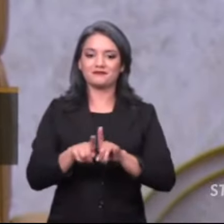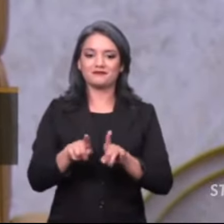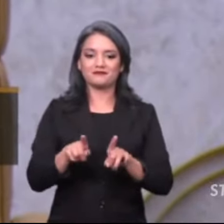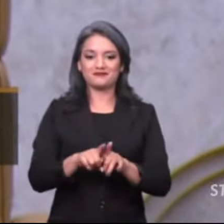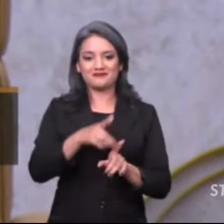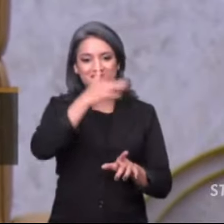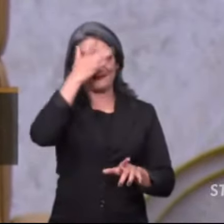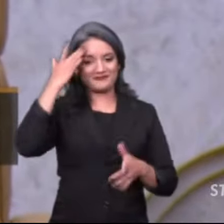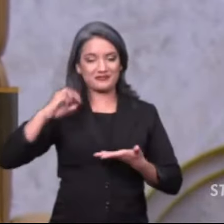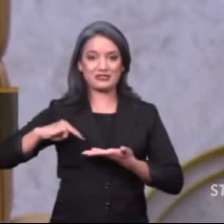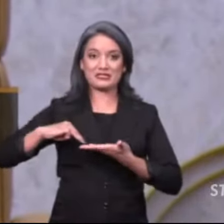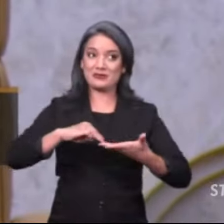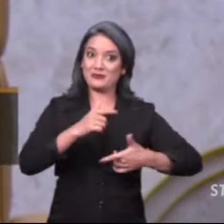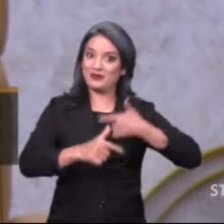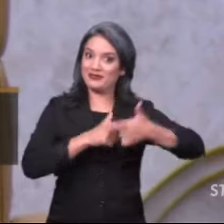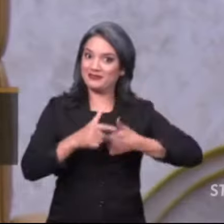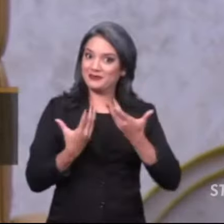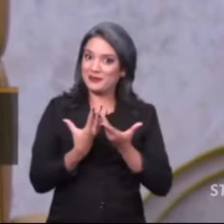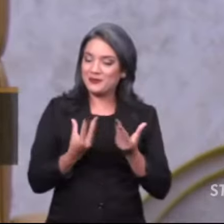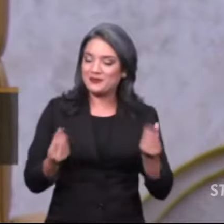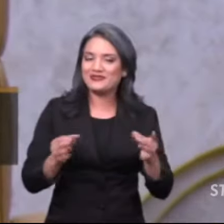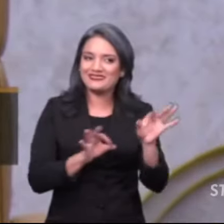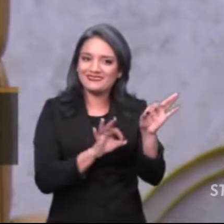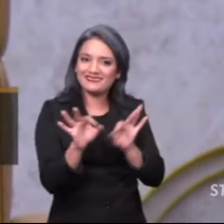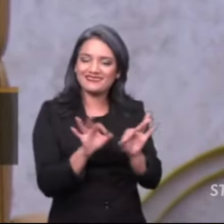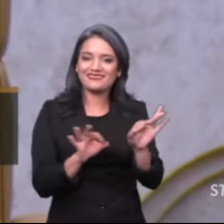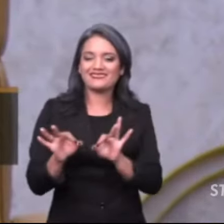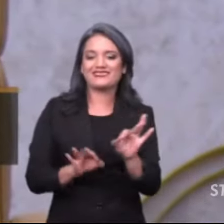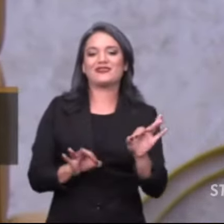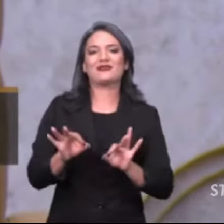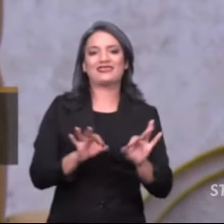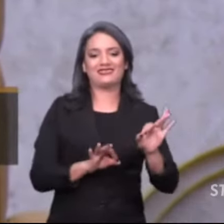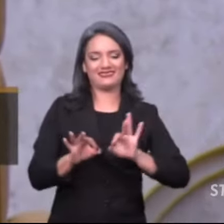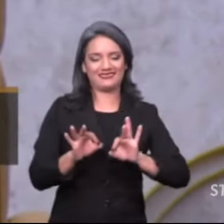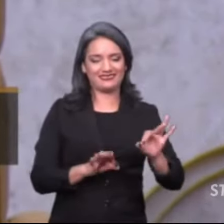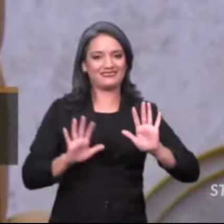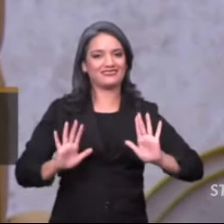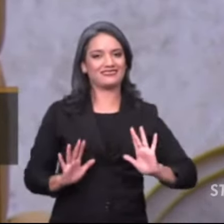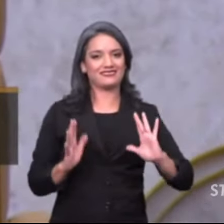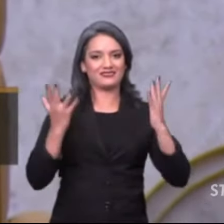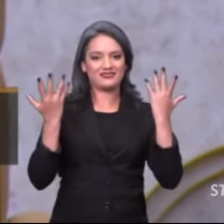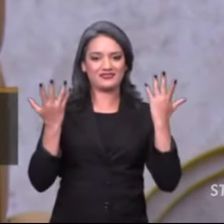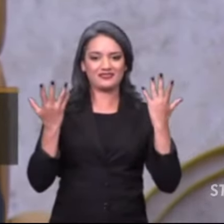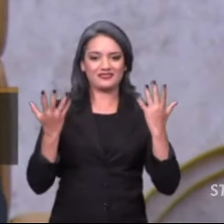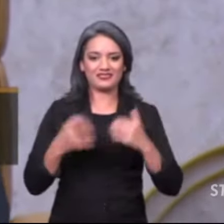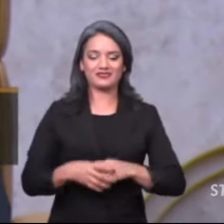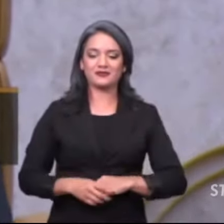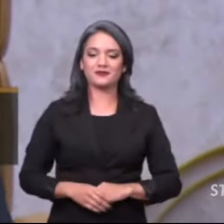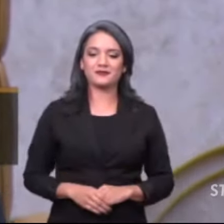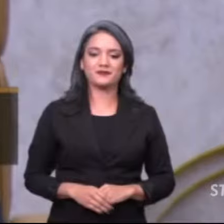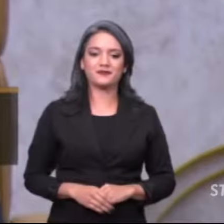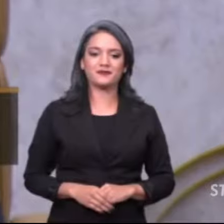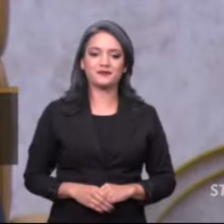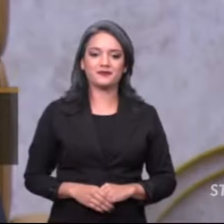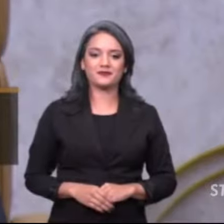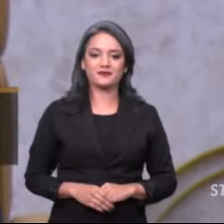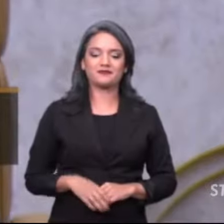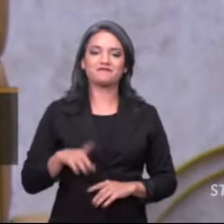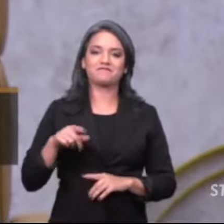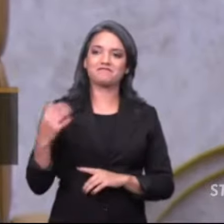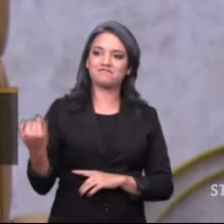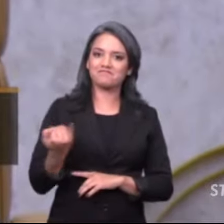do cerimonial, que trabalhou duro para organizar esta cerimônia, que tem uma